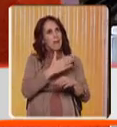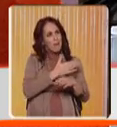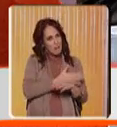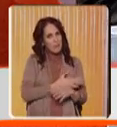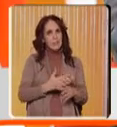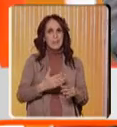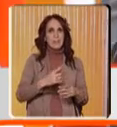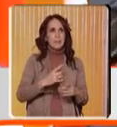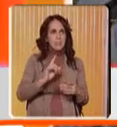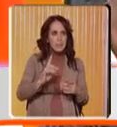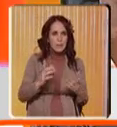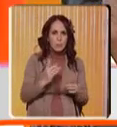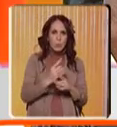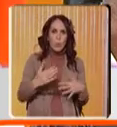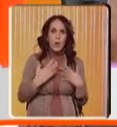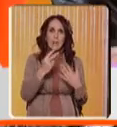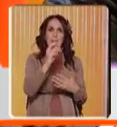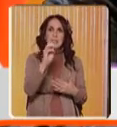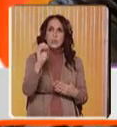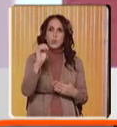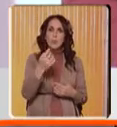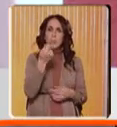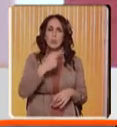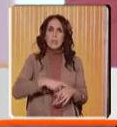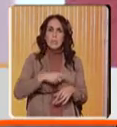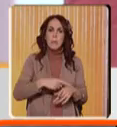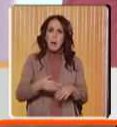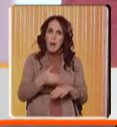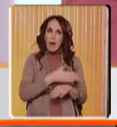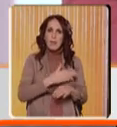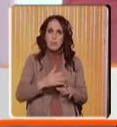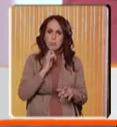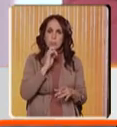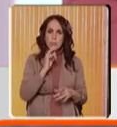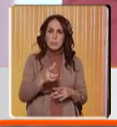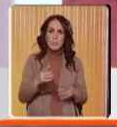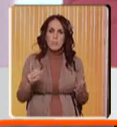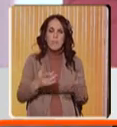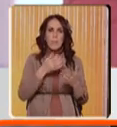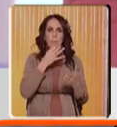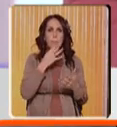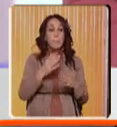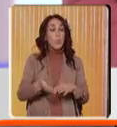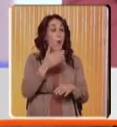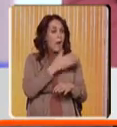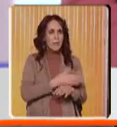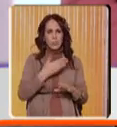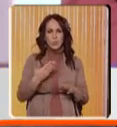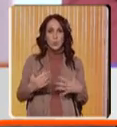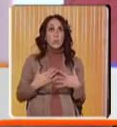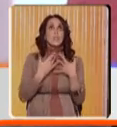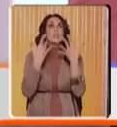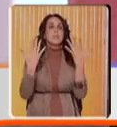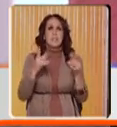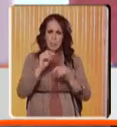vez mais o resto. Exatamente. Porque o orgasmo são 30 segundos. O orgasmo é pouquíssimo. É talvez o estamos a falar dos preliminares. Estamos a falar dos